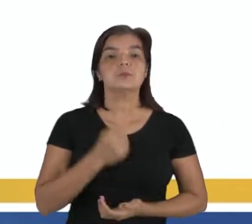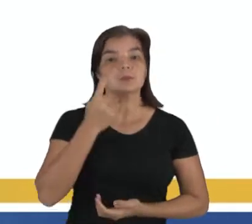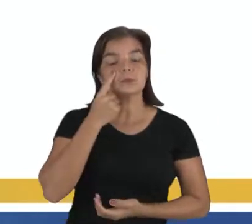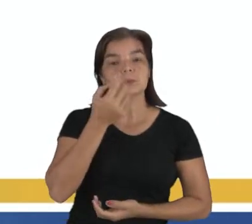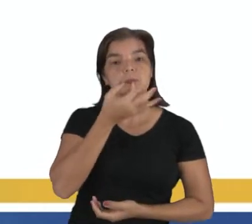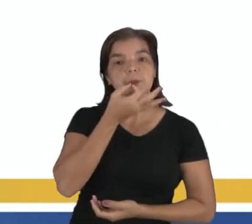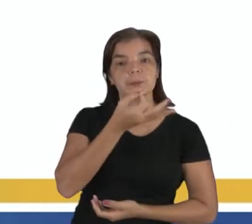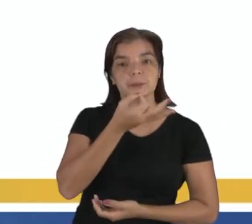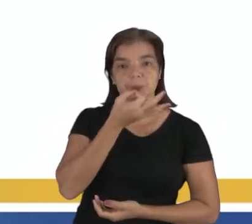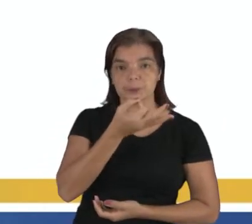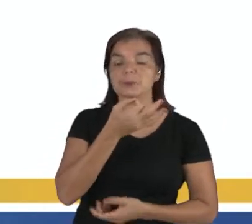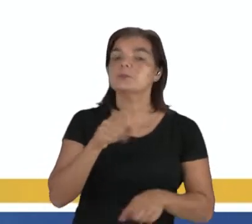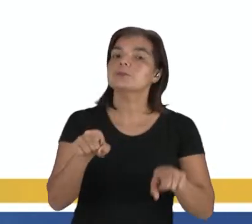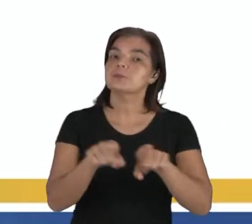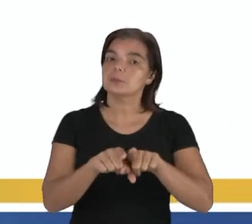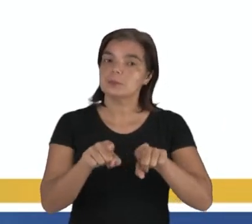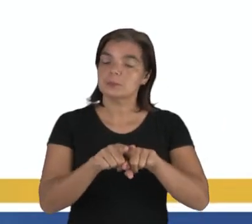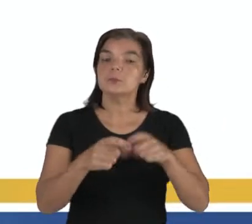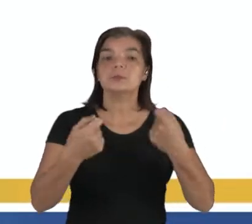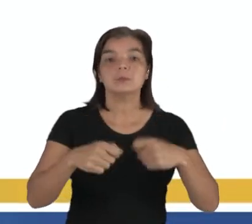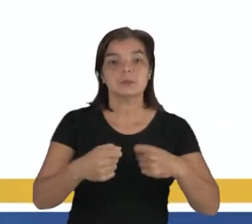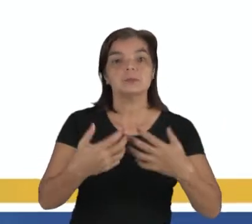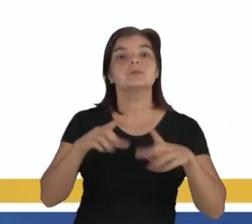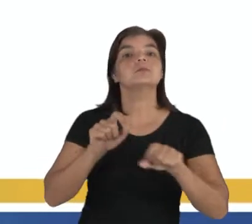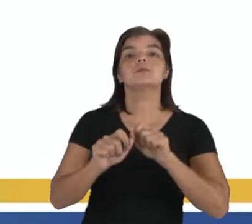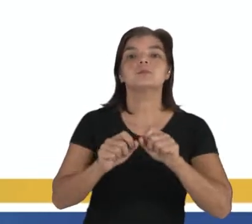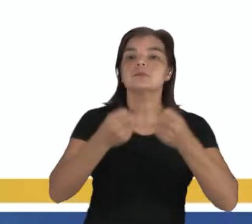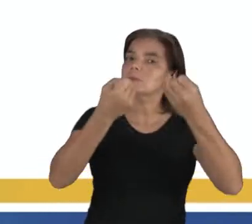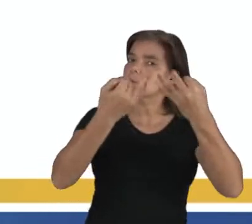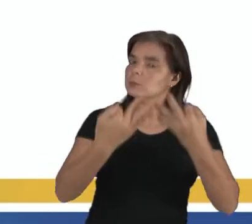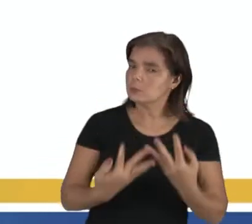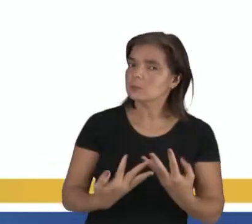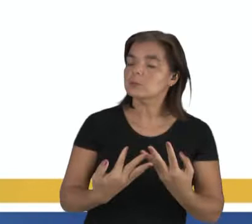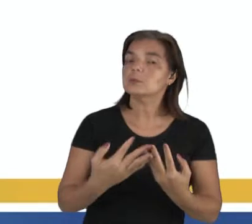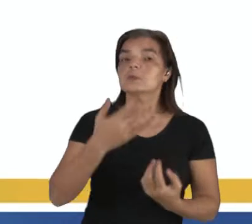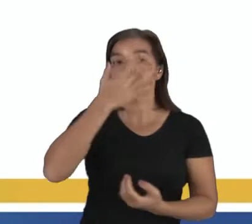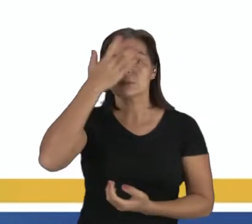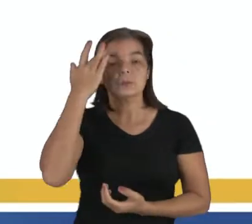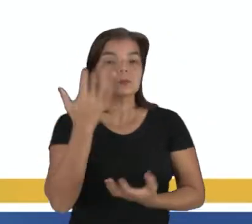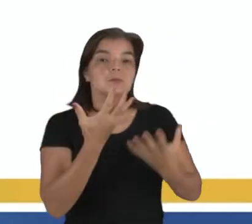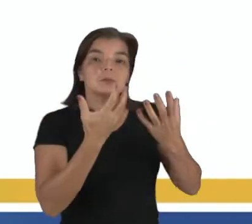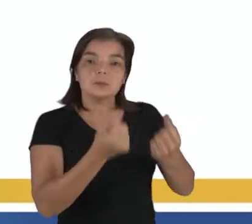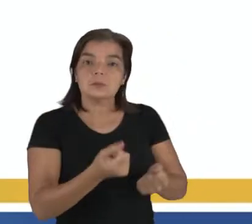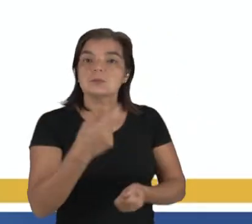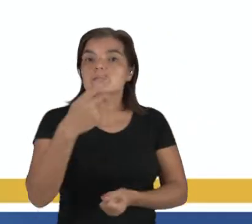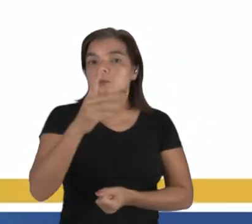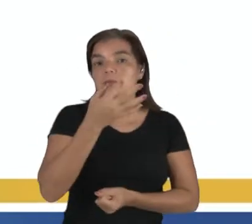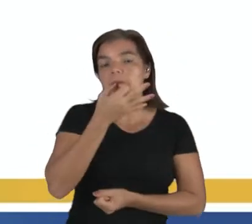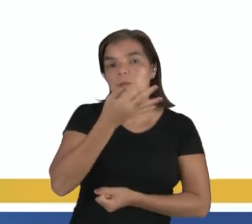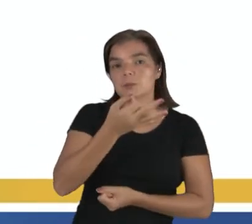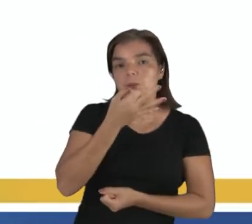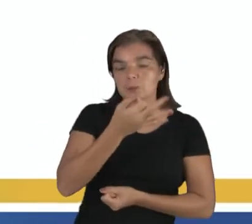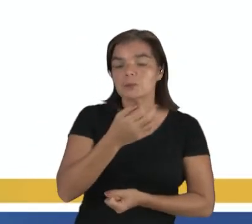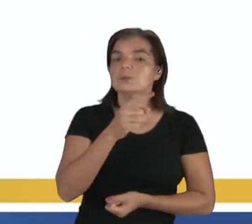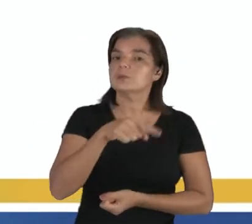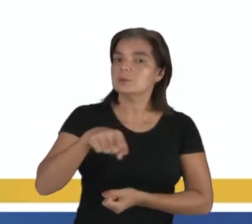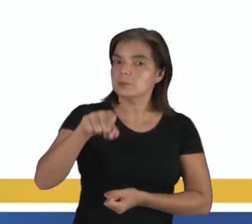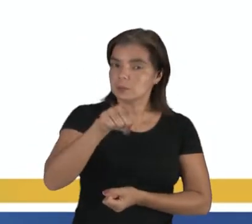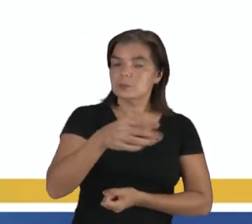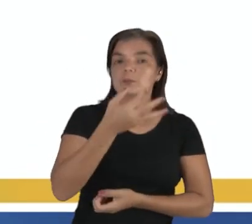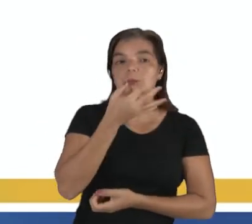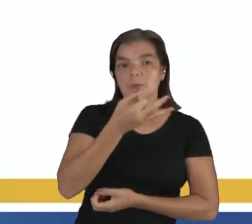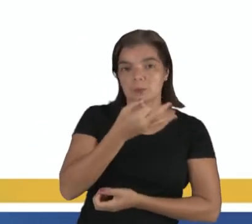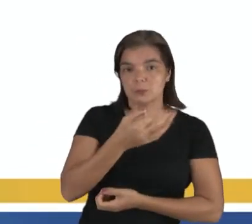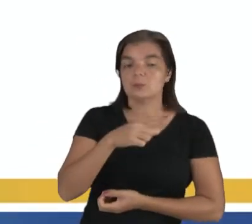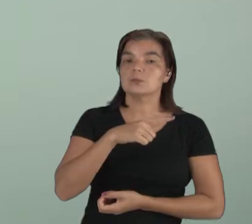colocar o seu posicionamento, você precisa defender, convencer as pessoas do seu posicionamento. E para você